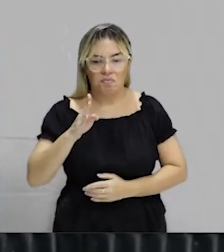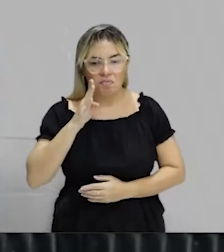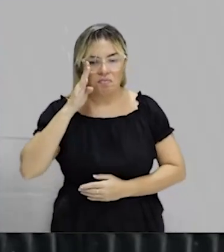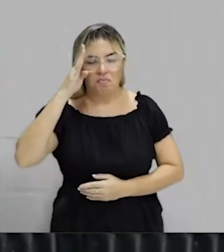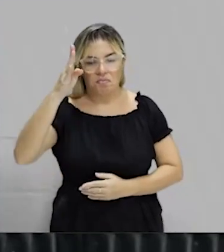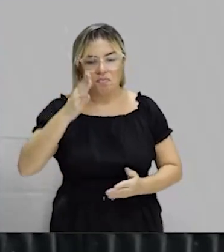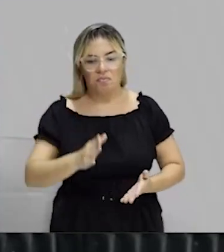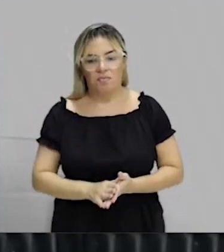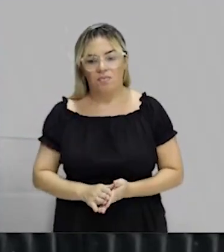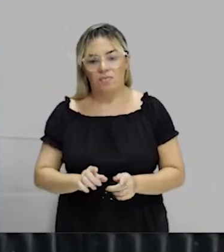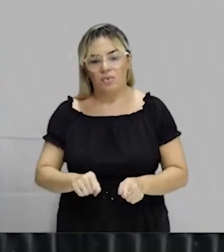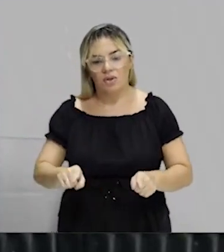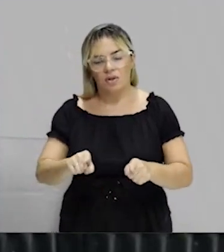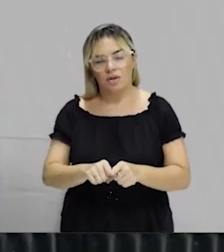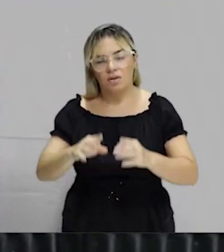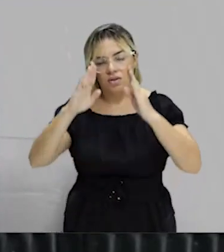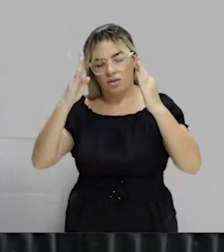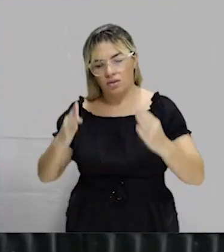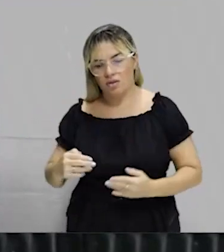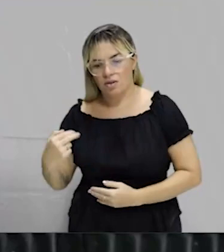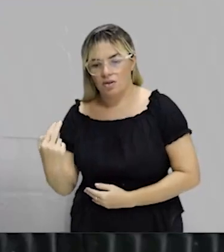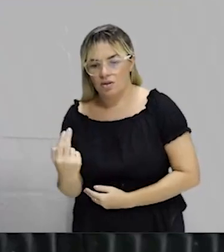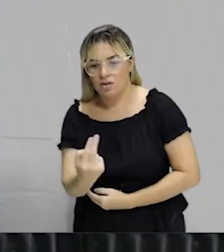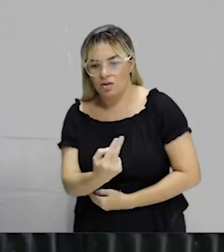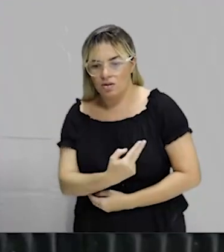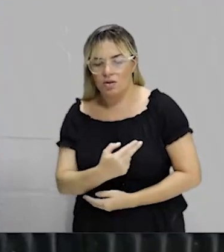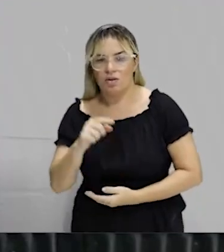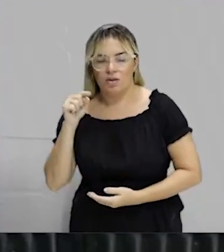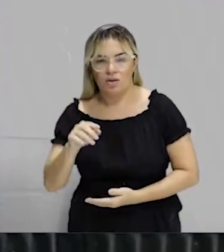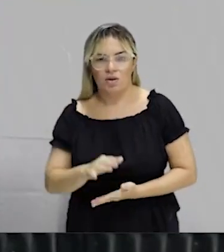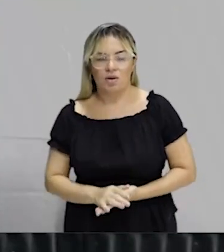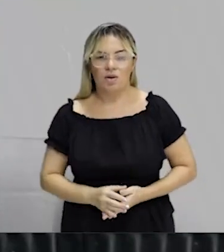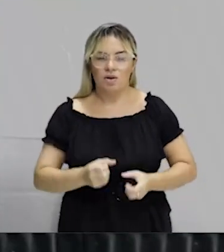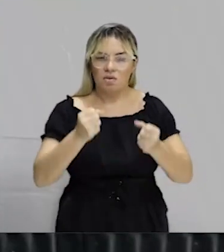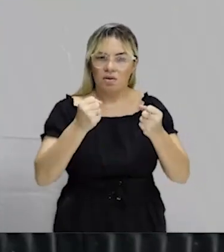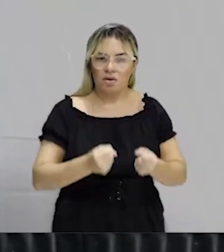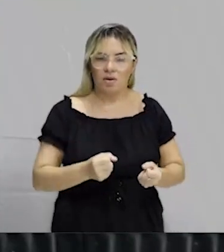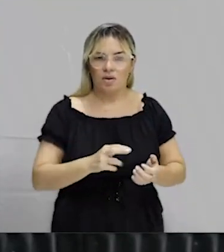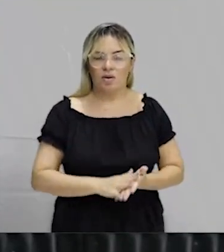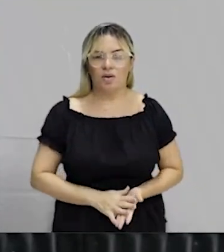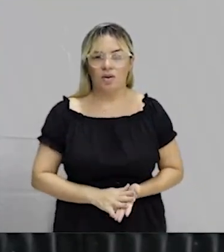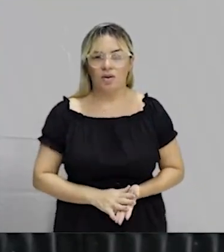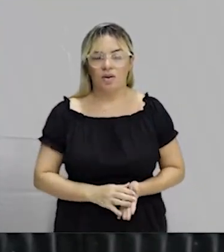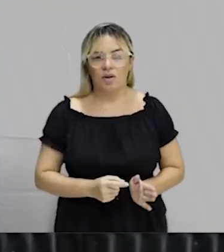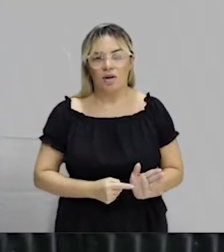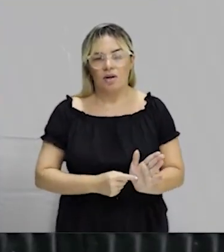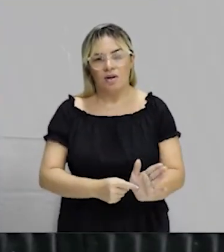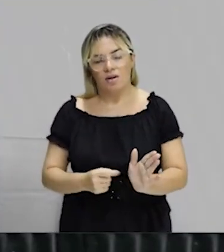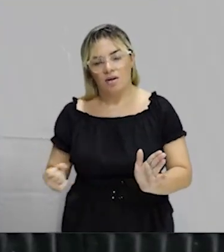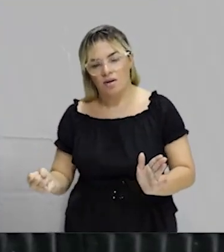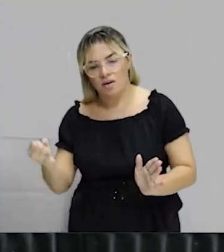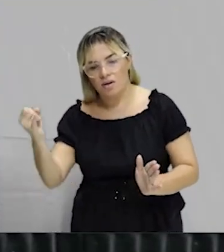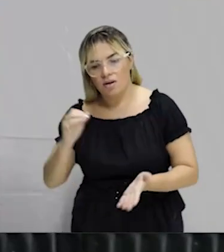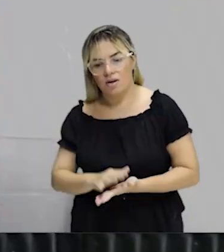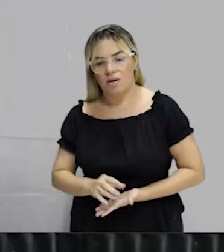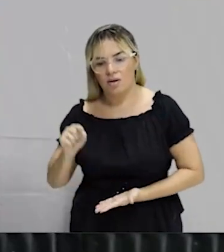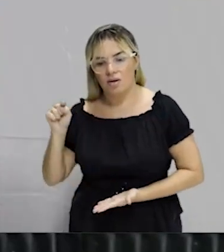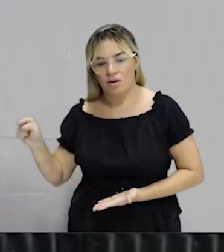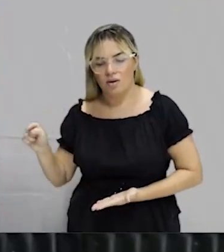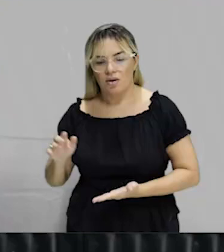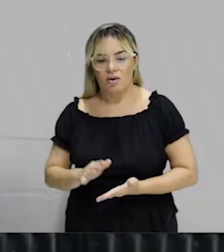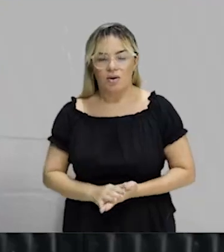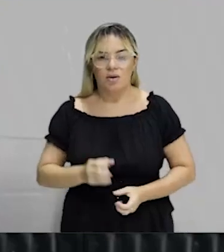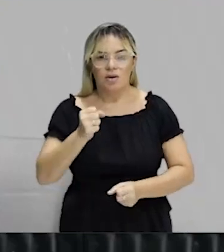cultural, onde, se nós analisarmos, nós podemos destacar na arquitetura dos povos persas